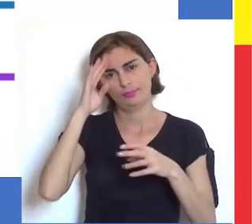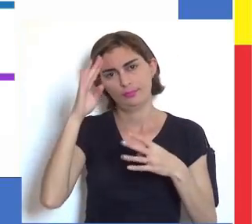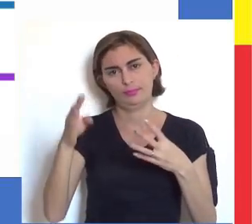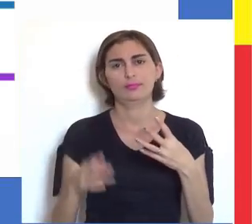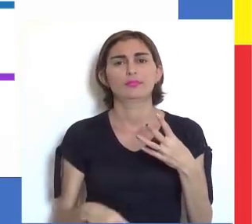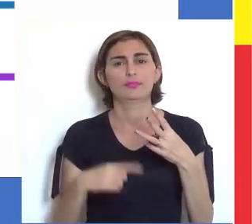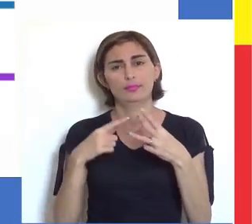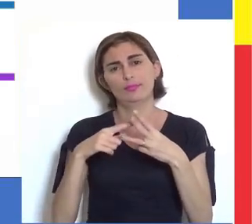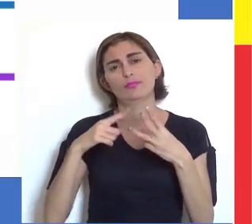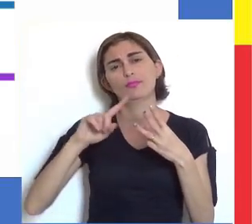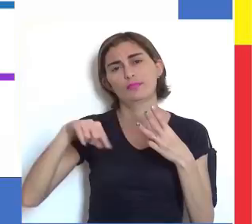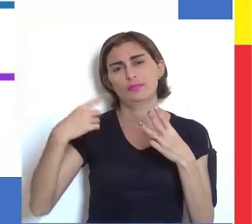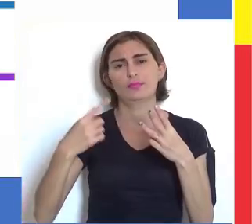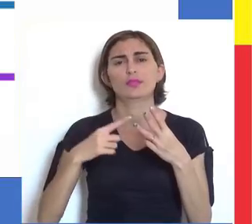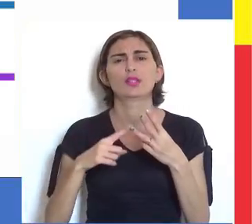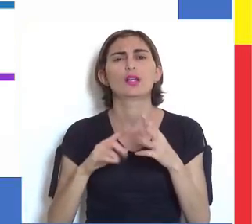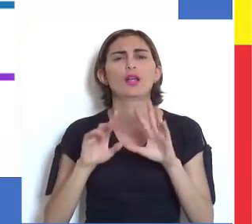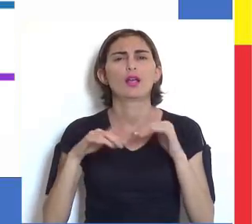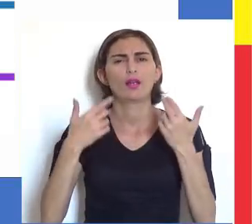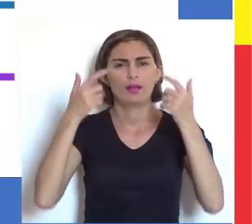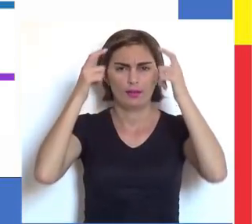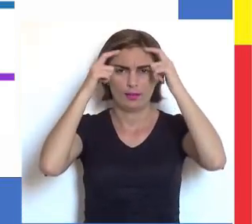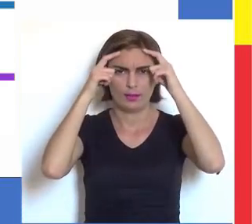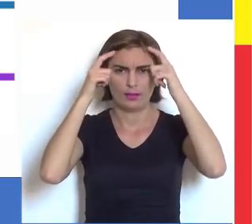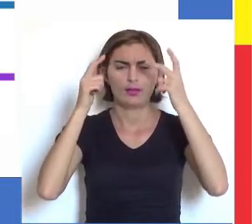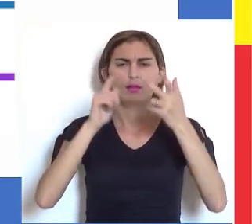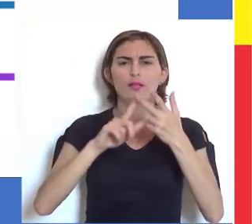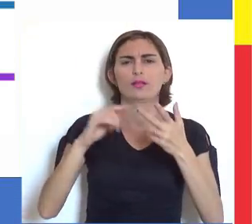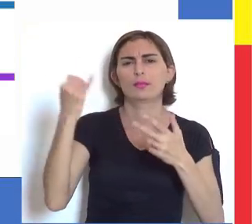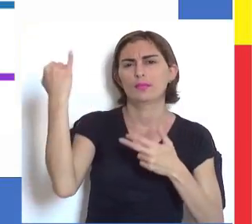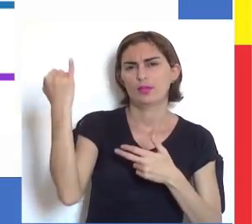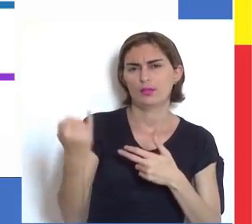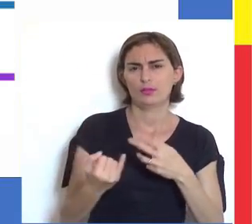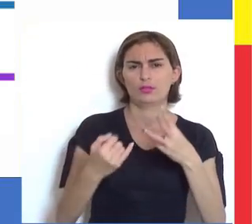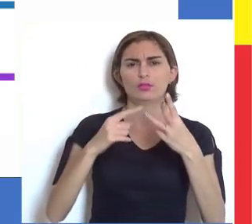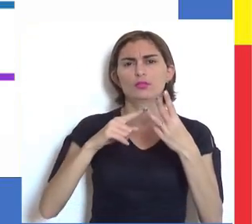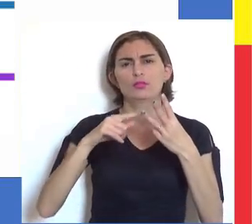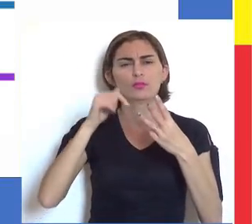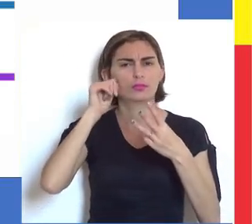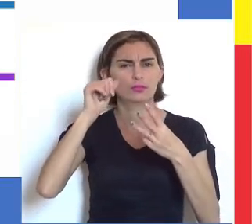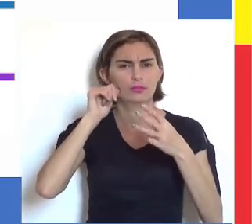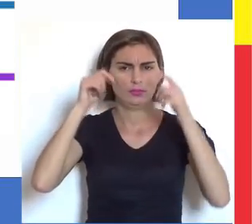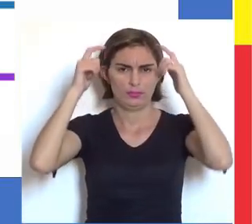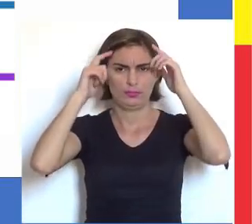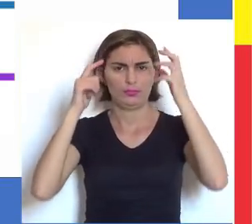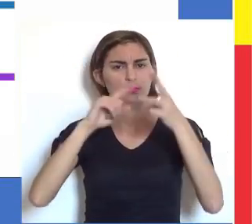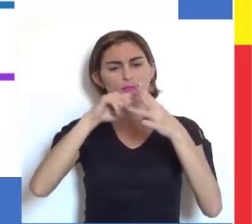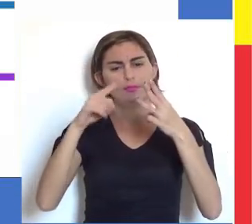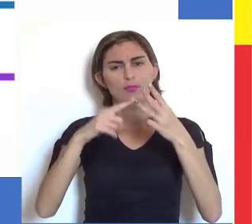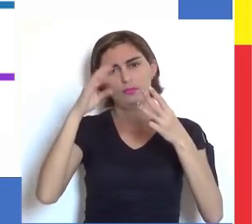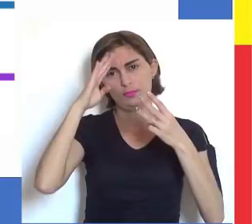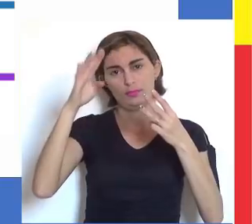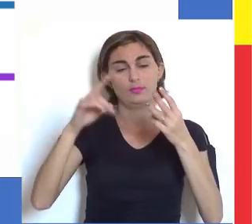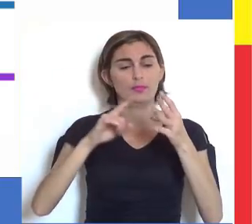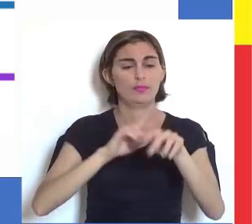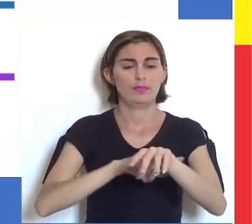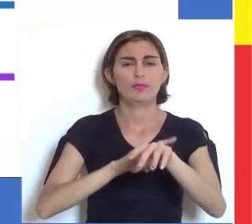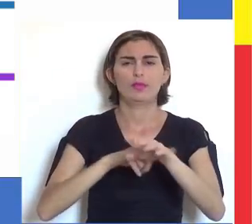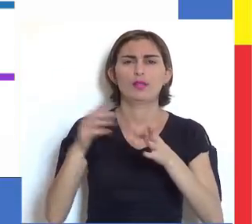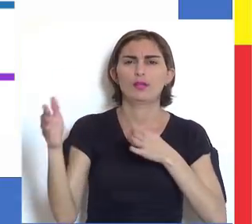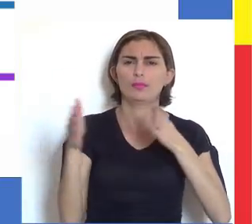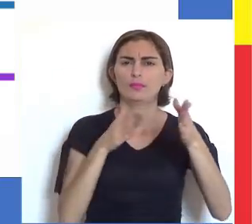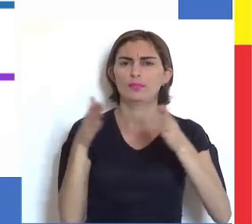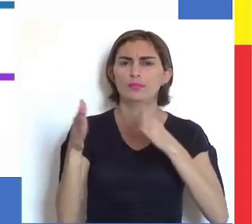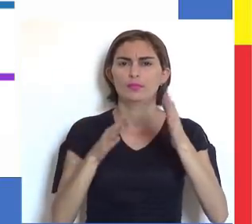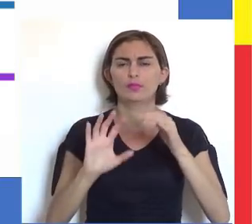personagens principais e secundários. Então, rei, Jezebel e Magrilin são os três principais, por exemplo. O